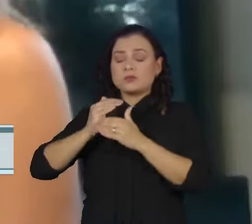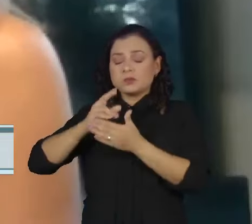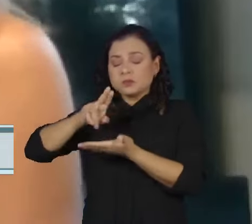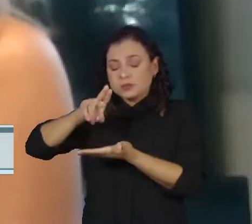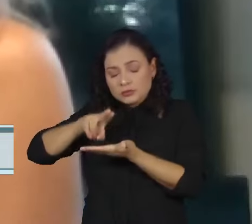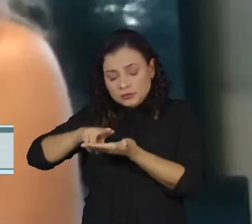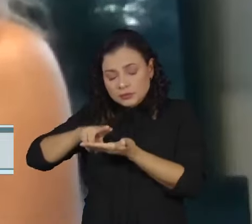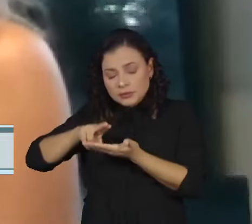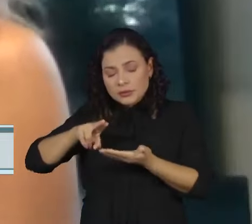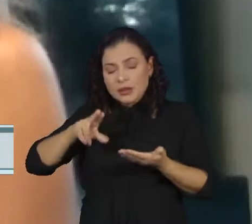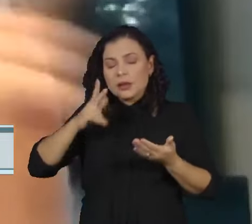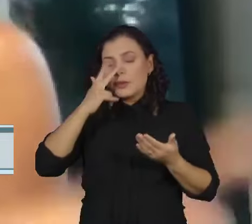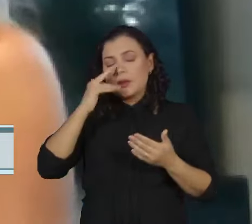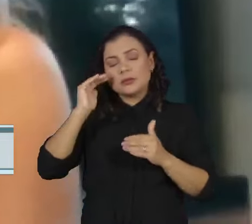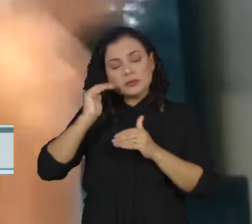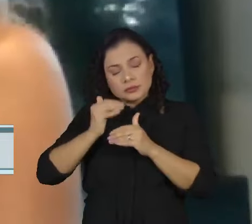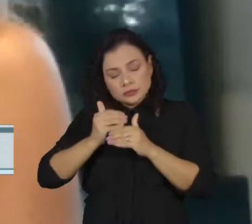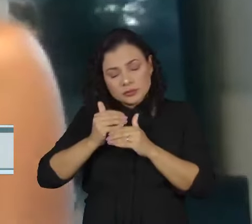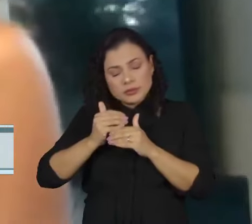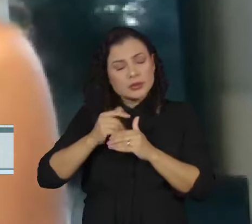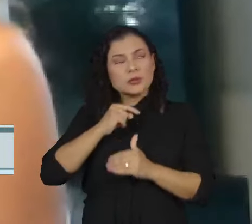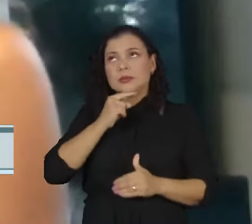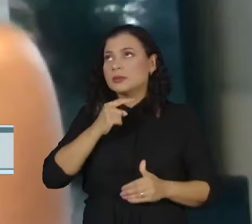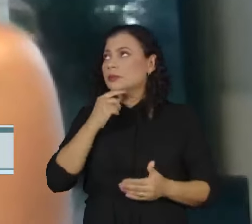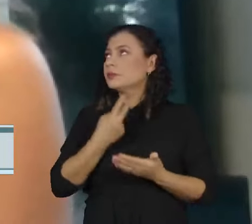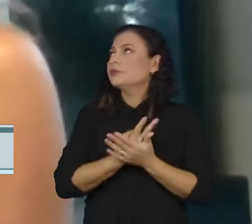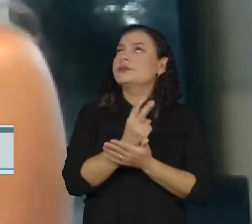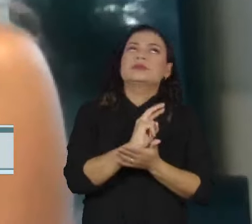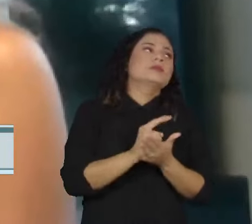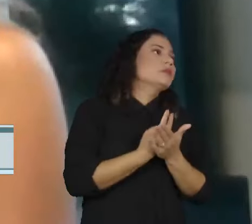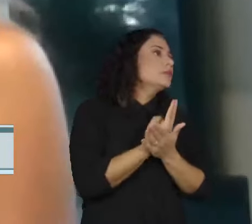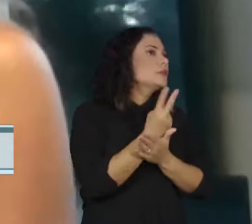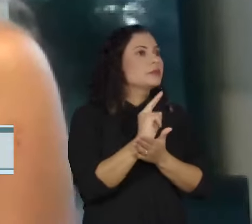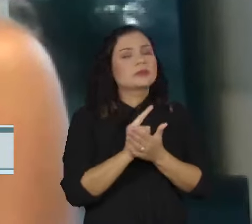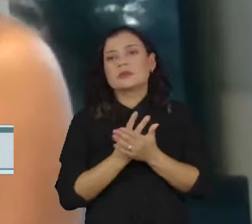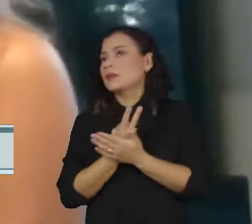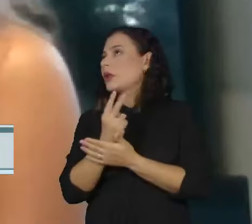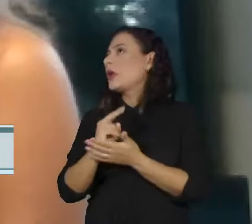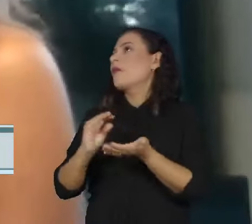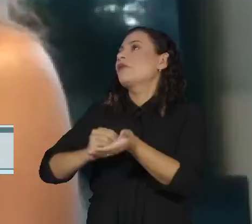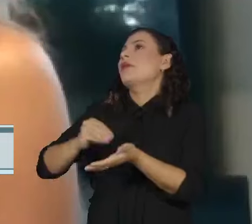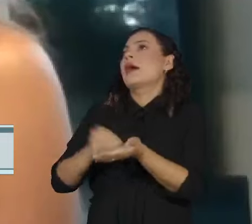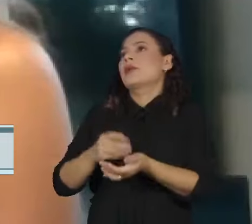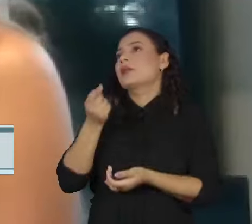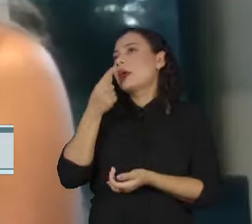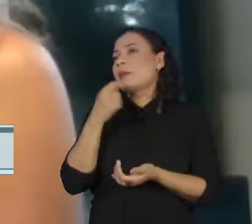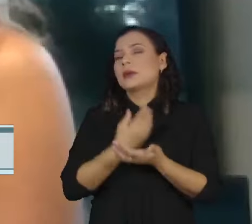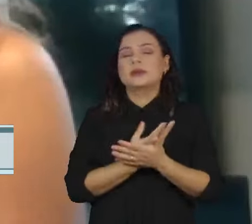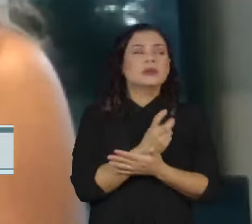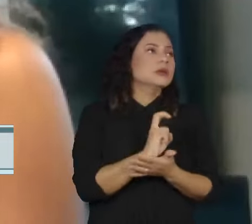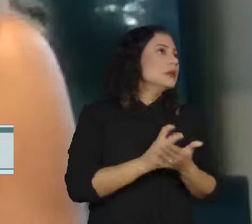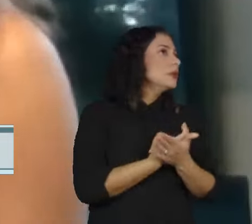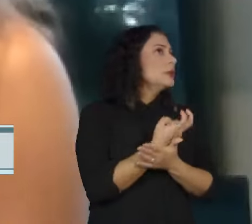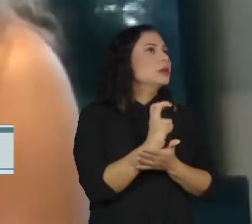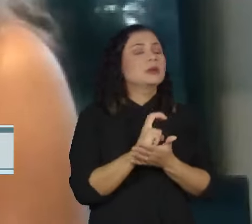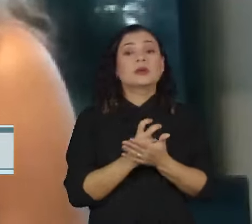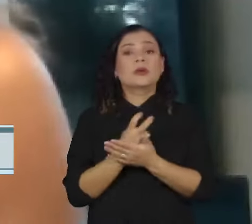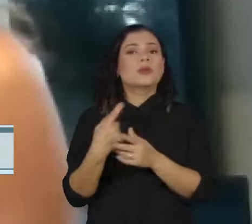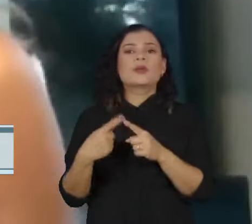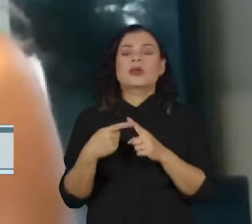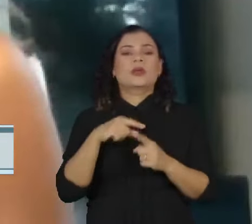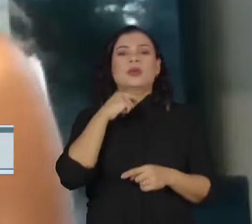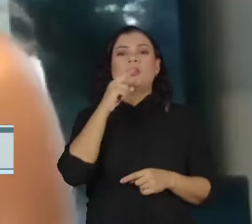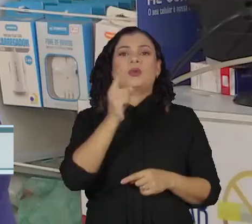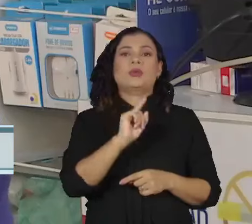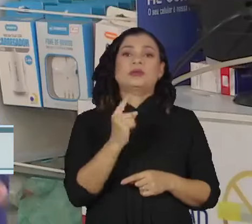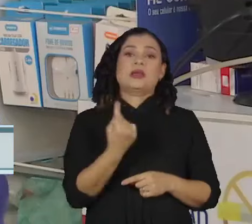consegue pensar em dormir sem ter tomado o medicamento, porque ele se sente incapaz de iniciar o sono